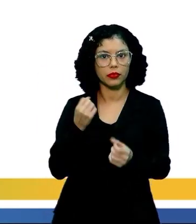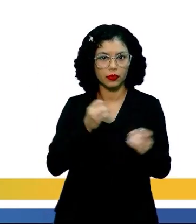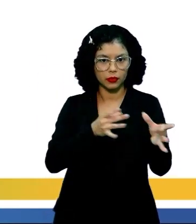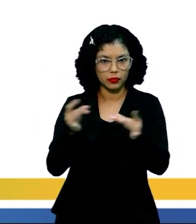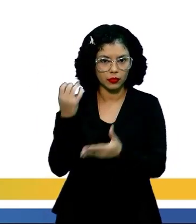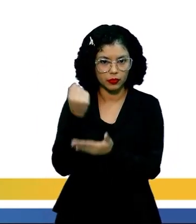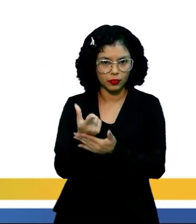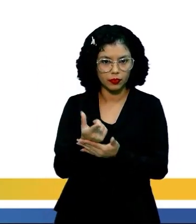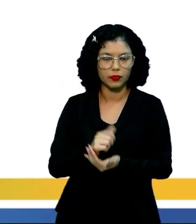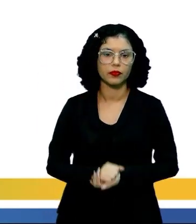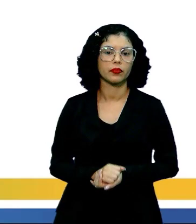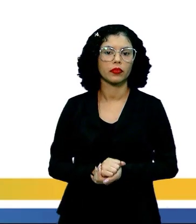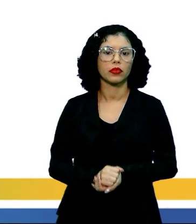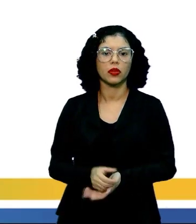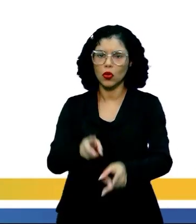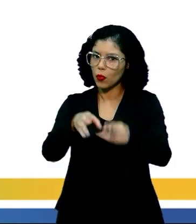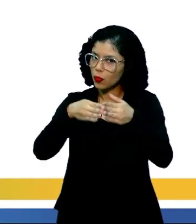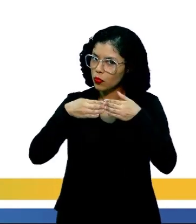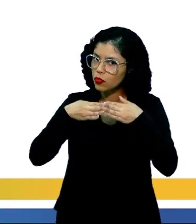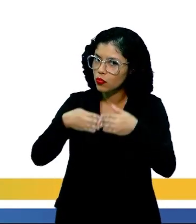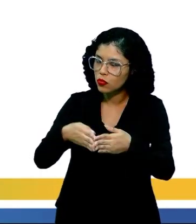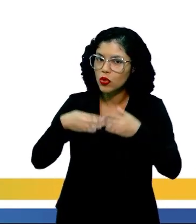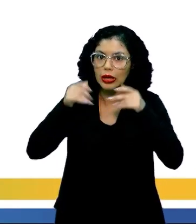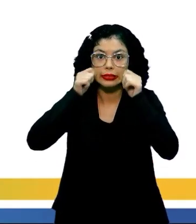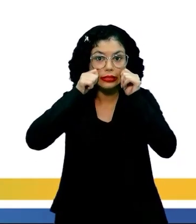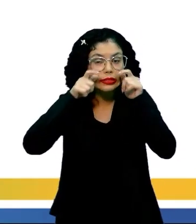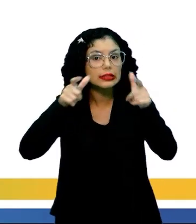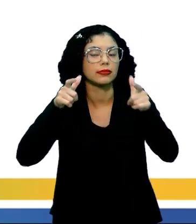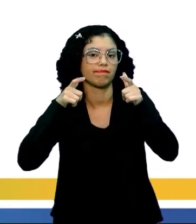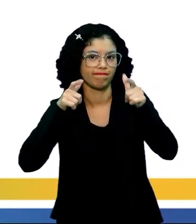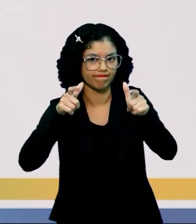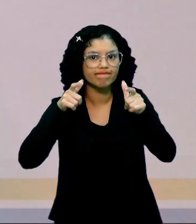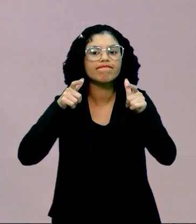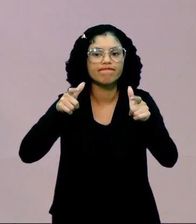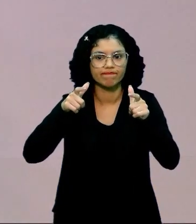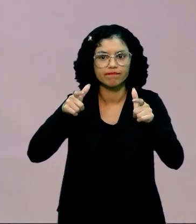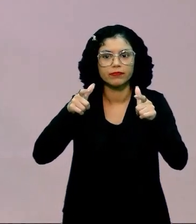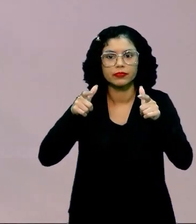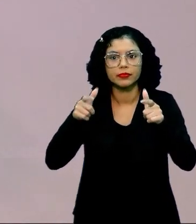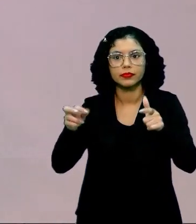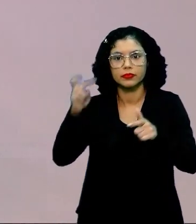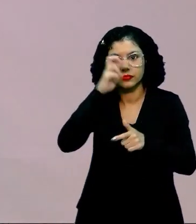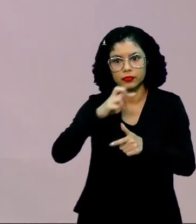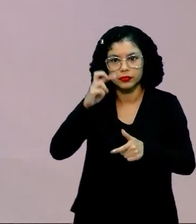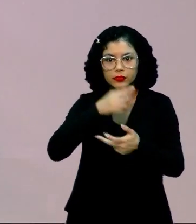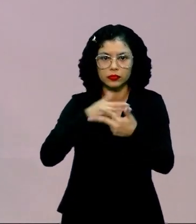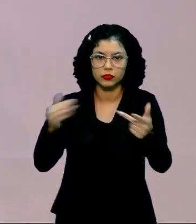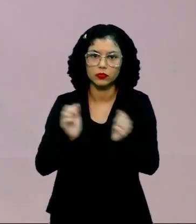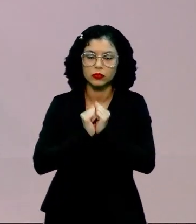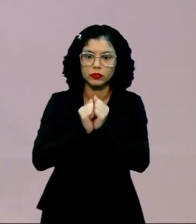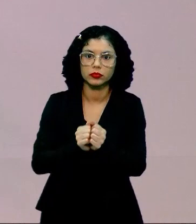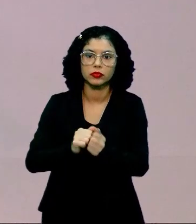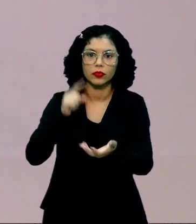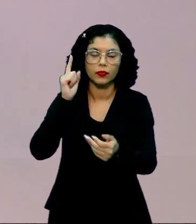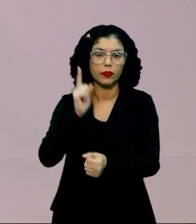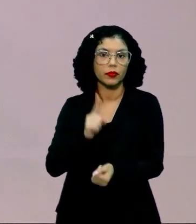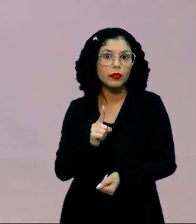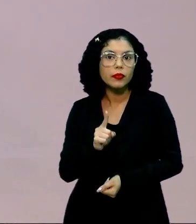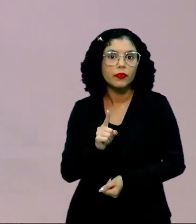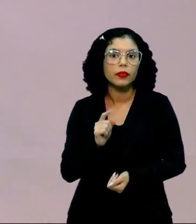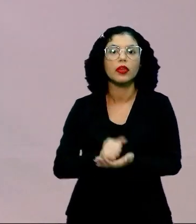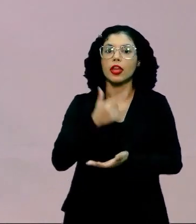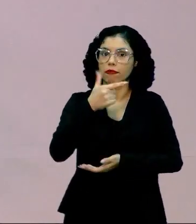suas compras. Por favor, preste atenção, tá? Eu queria que você analisasse aqui uma coisa comigo. O primeiro desconto foi